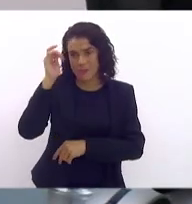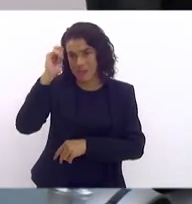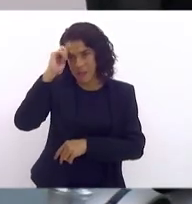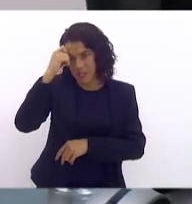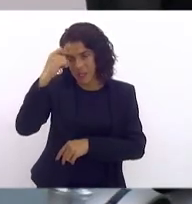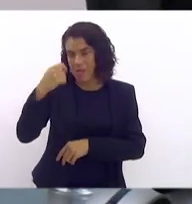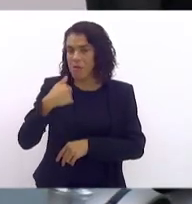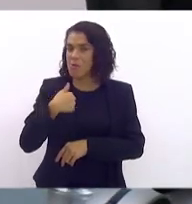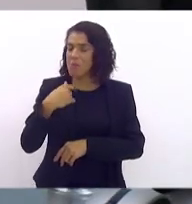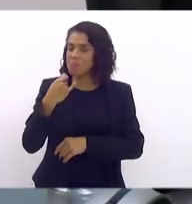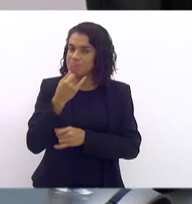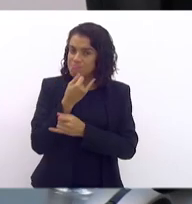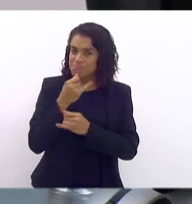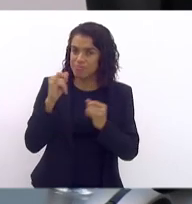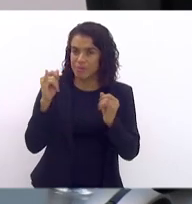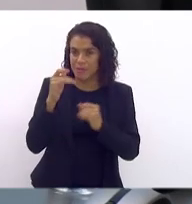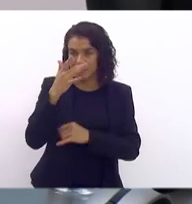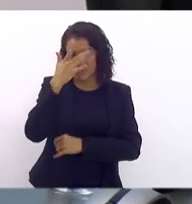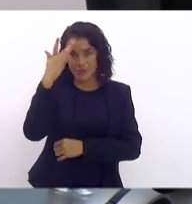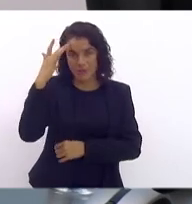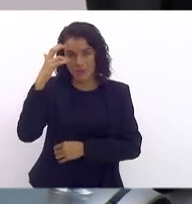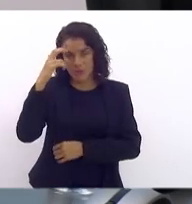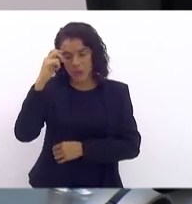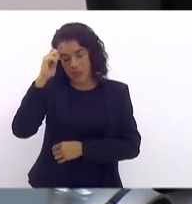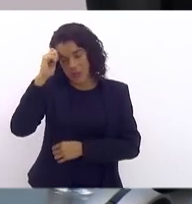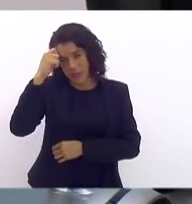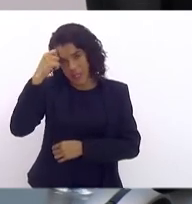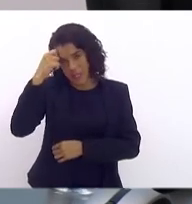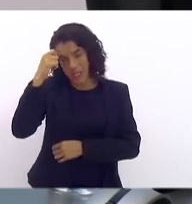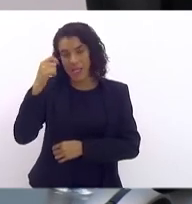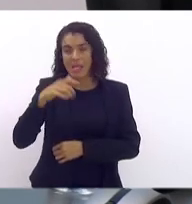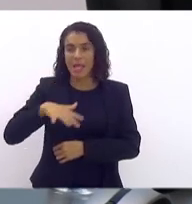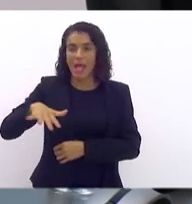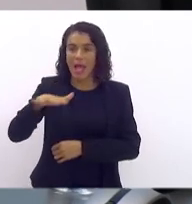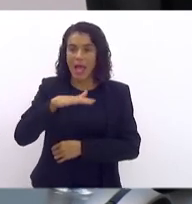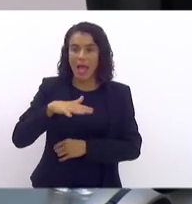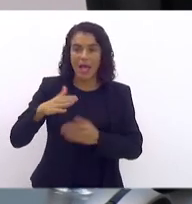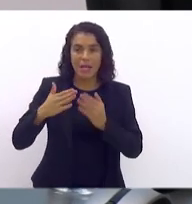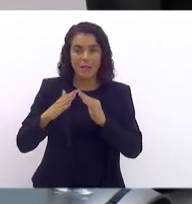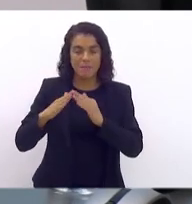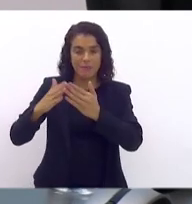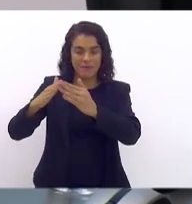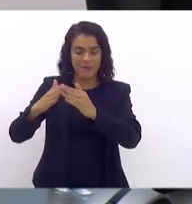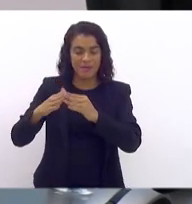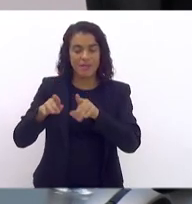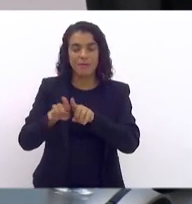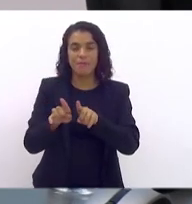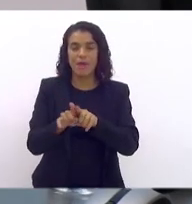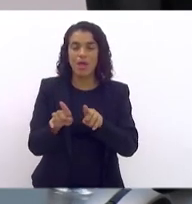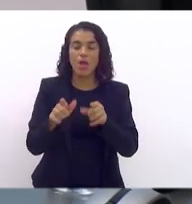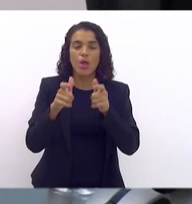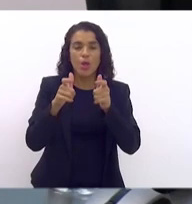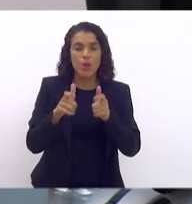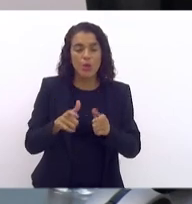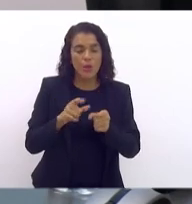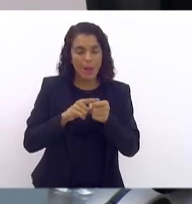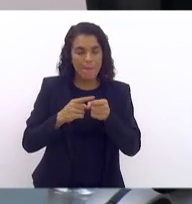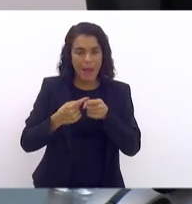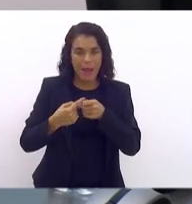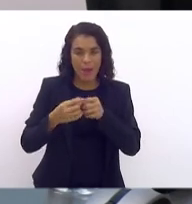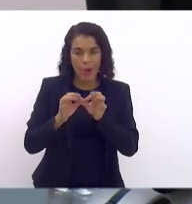cham muita atenção pessoas negras deáreas de favelas e periferias do Rio de Janeiro então esses são